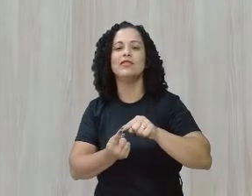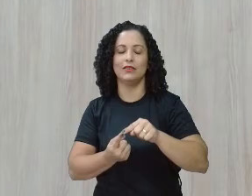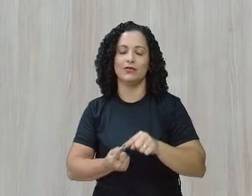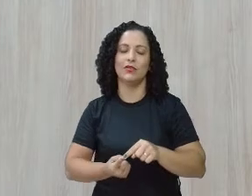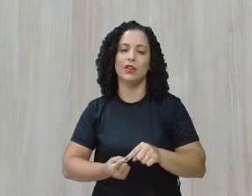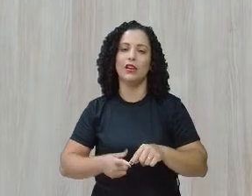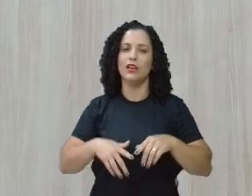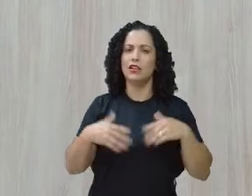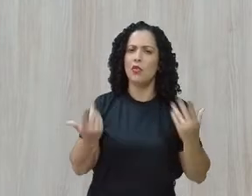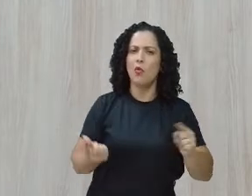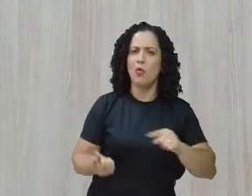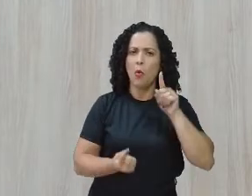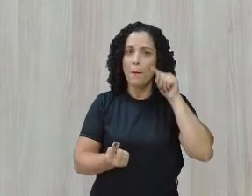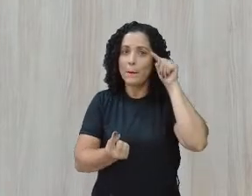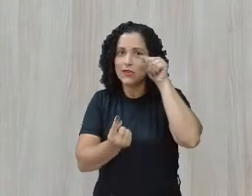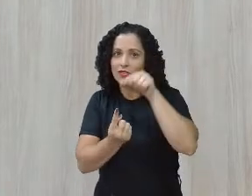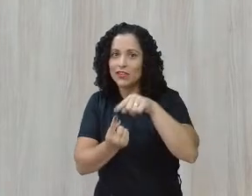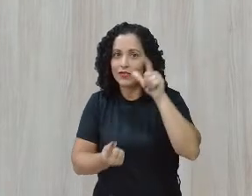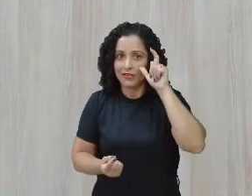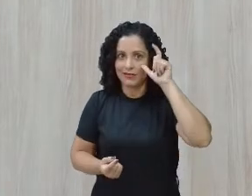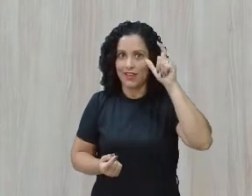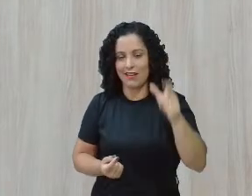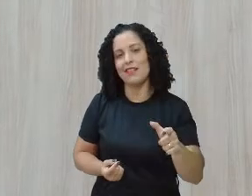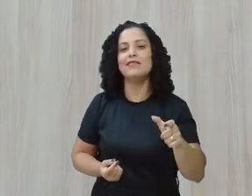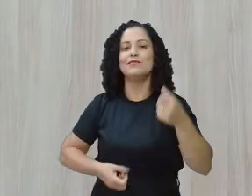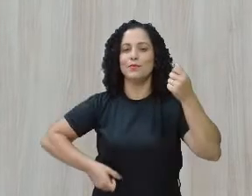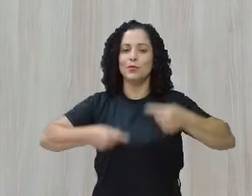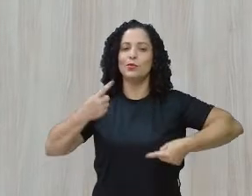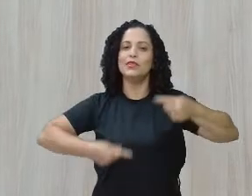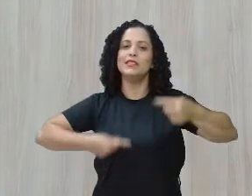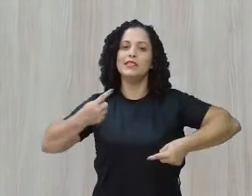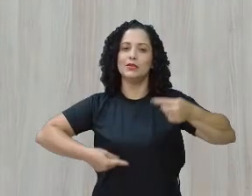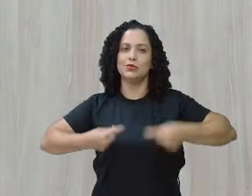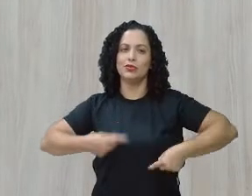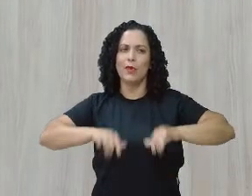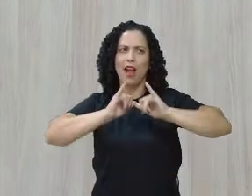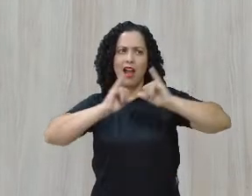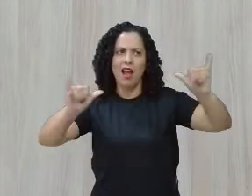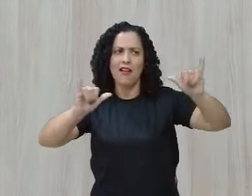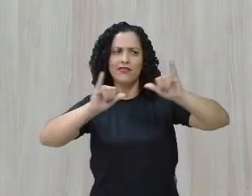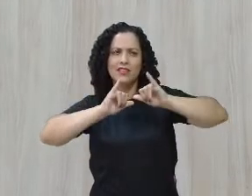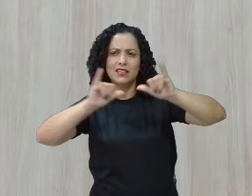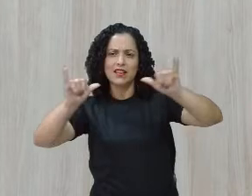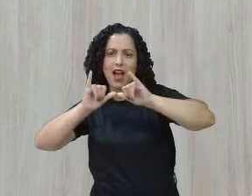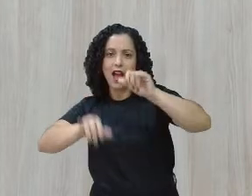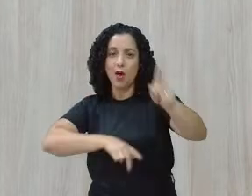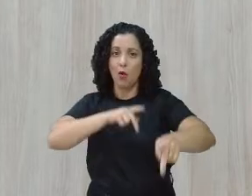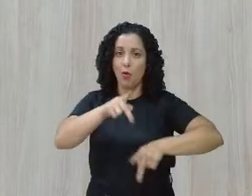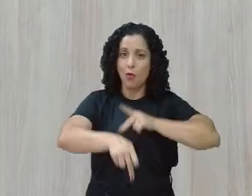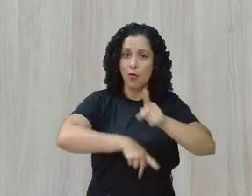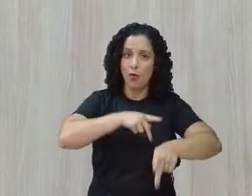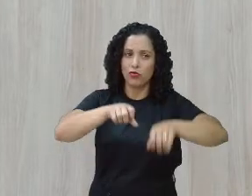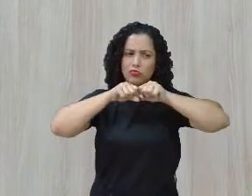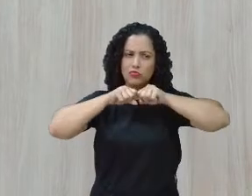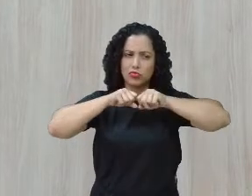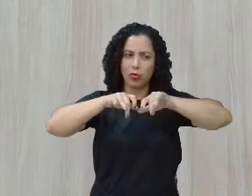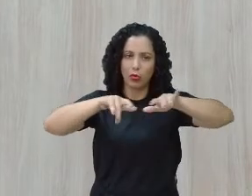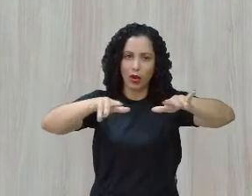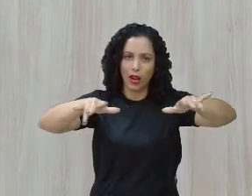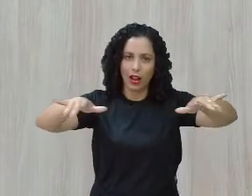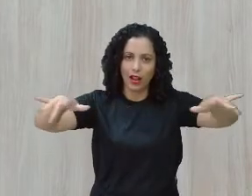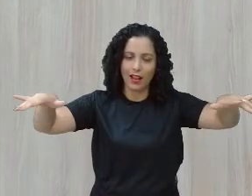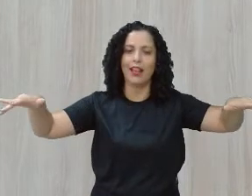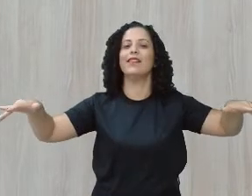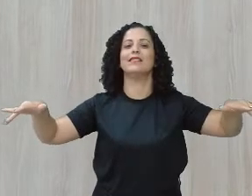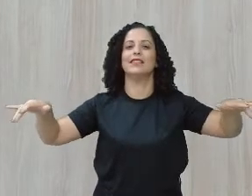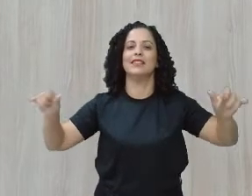um objetivo aí que interessasse aos chefes políticos para comunicar à população de forma abrangente e